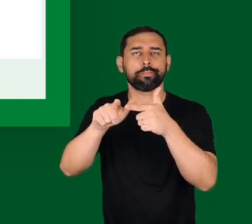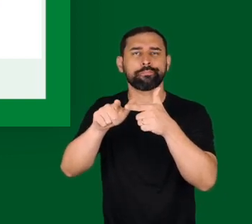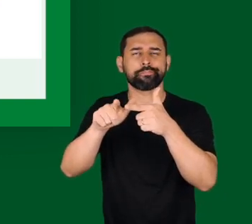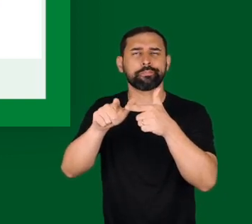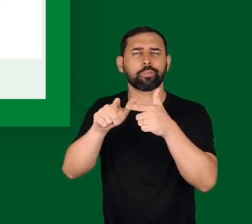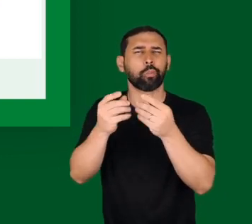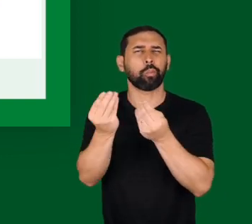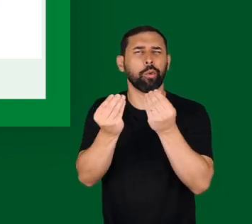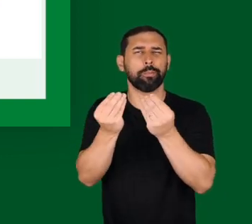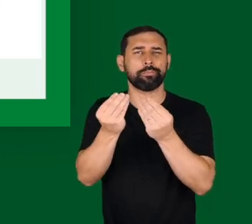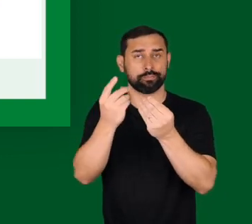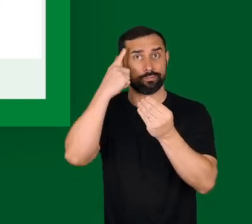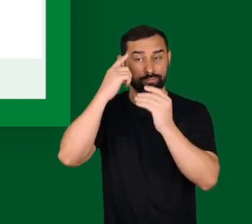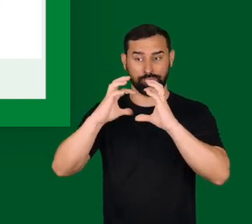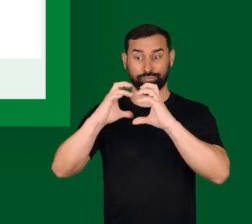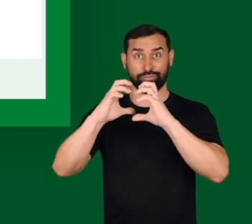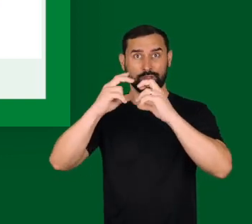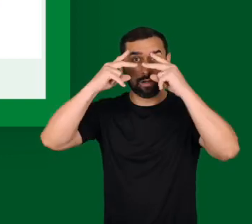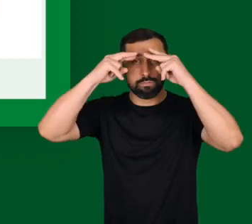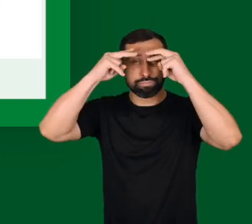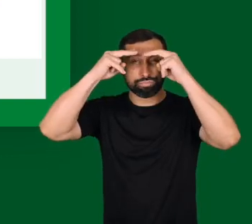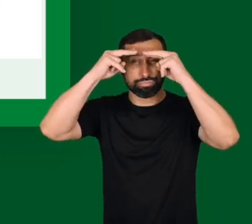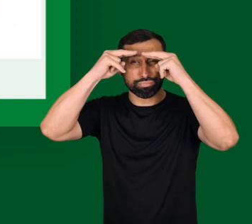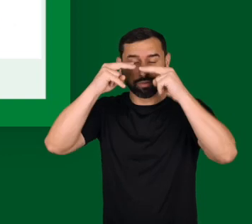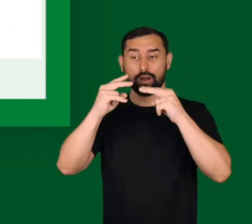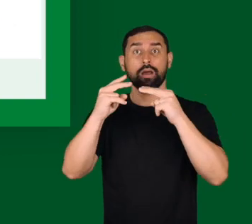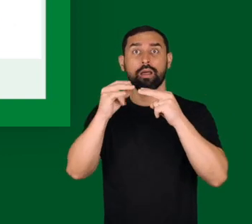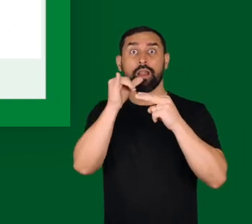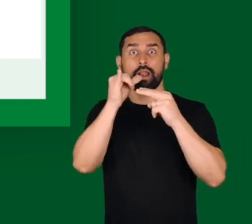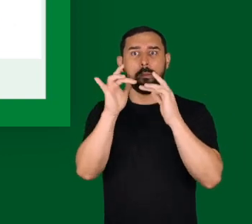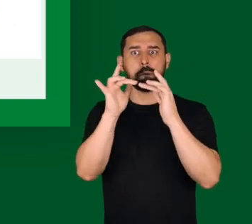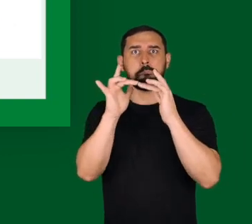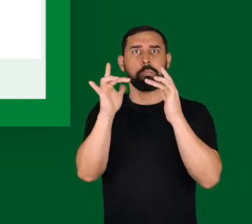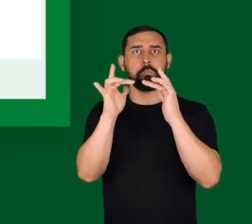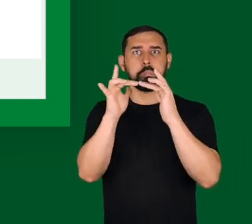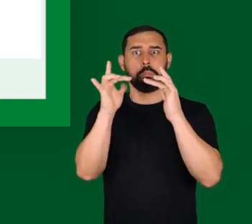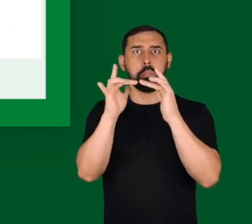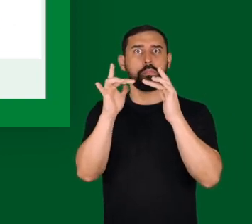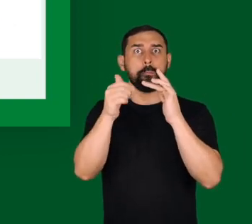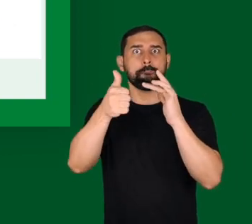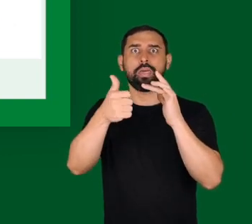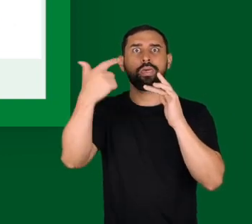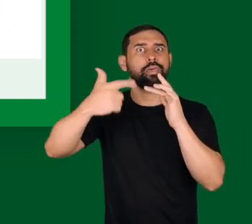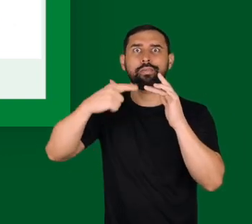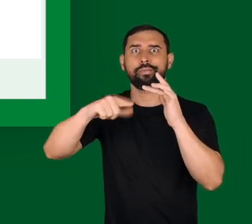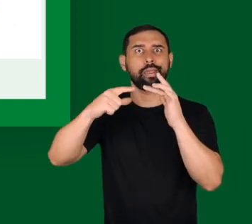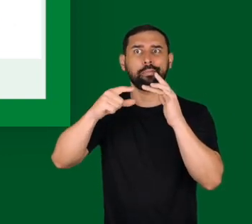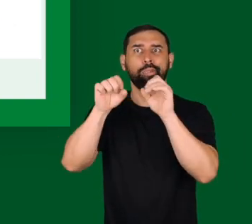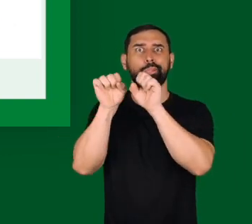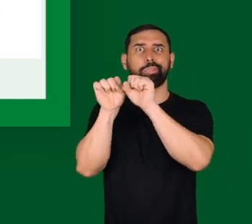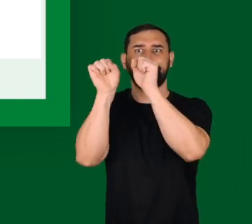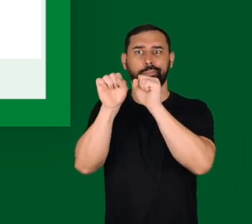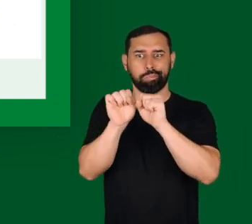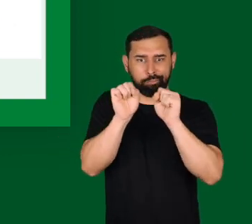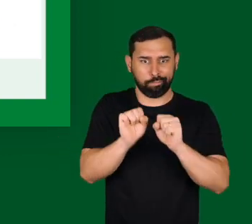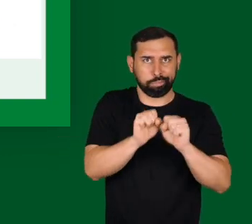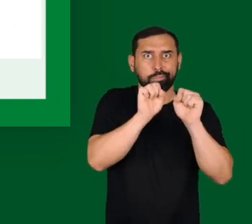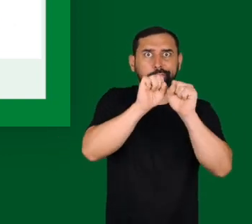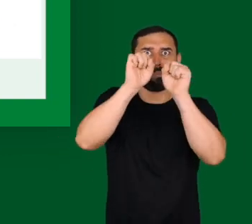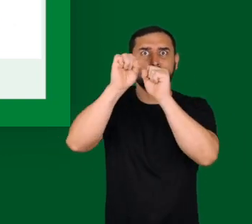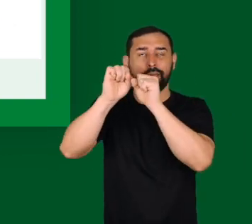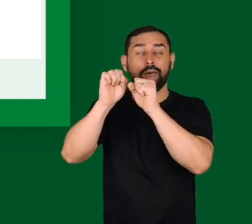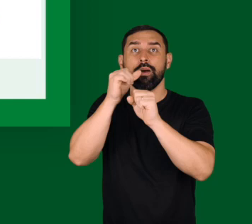seja, os neurônios entram em colapso elétrico causado por qualquer outra condição que altere